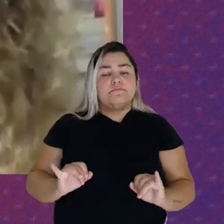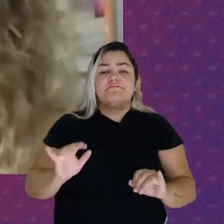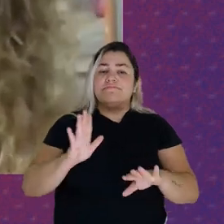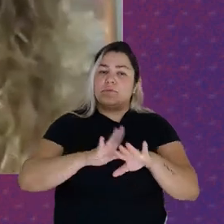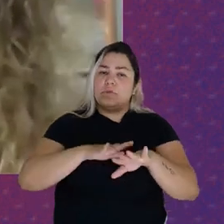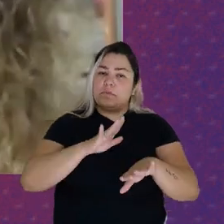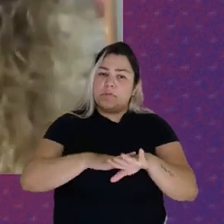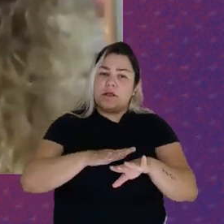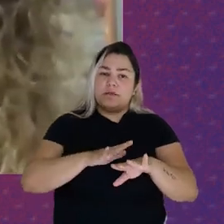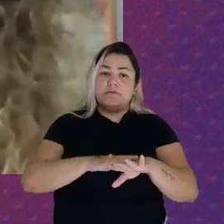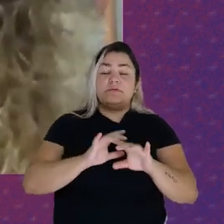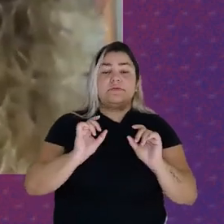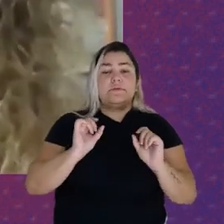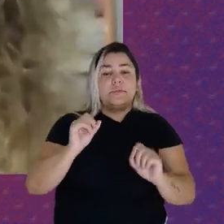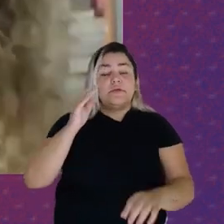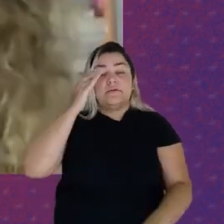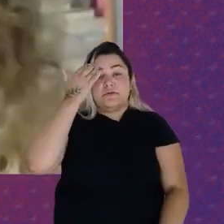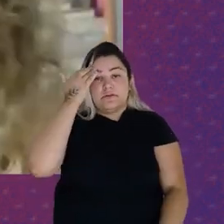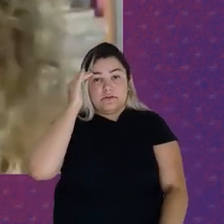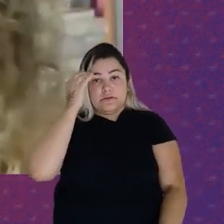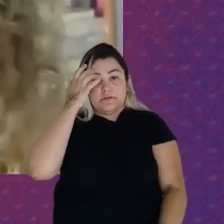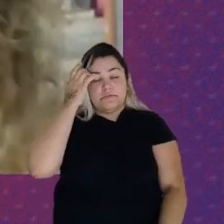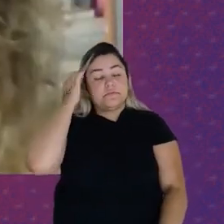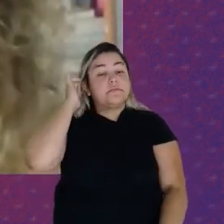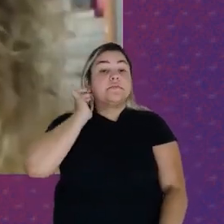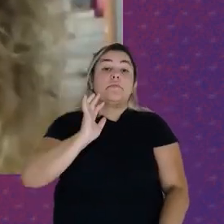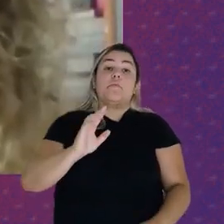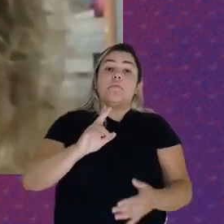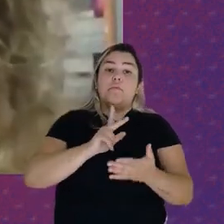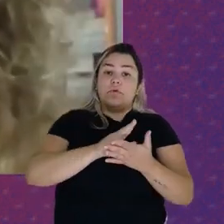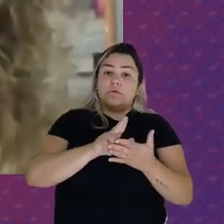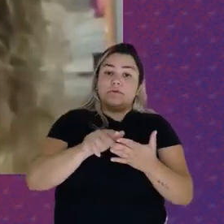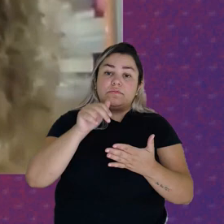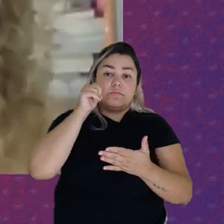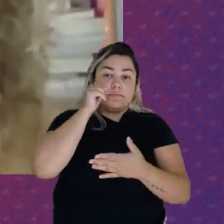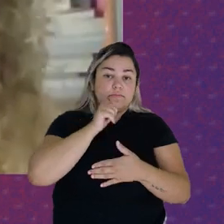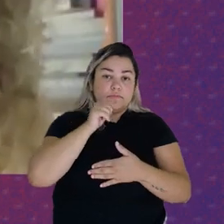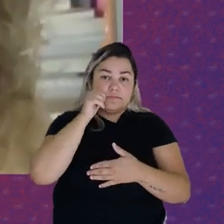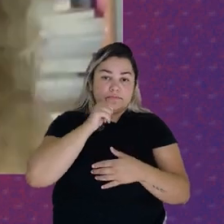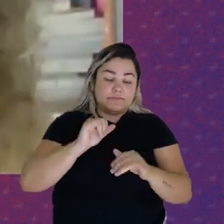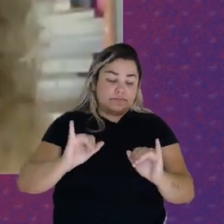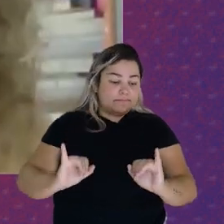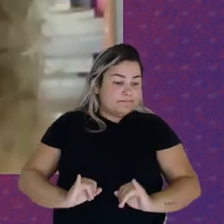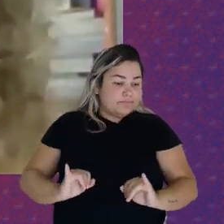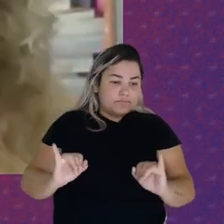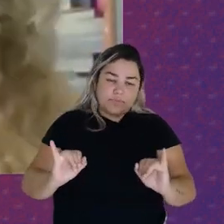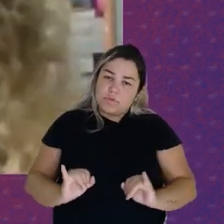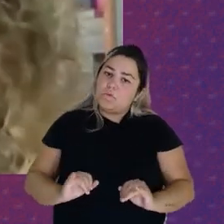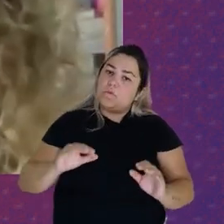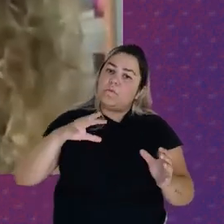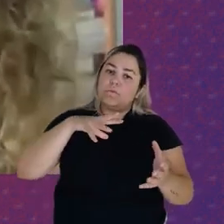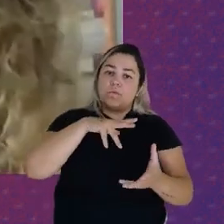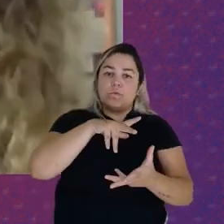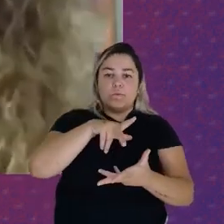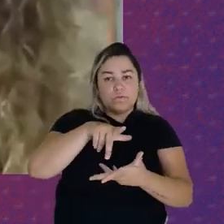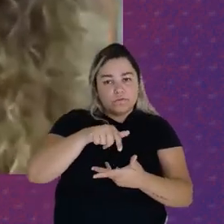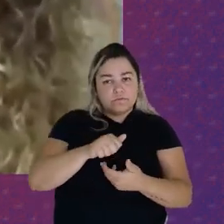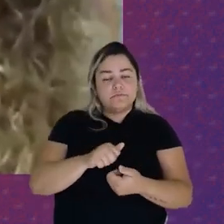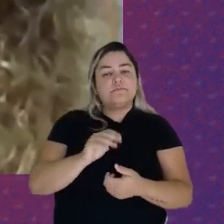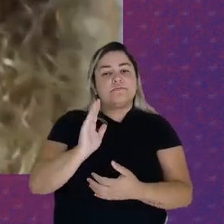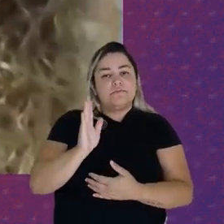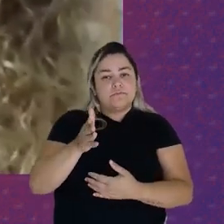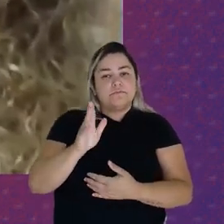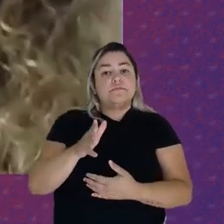mais, entendendo que muitas mulheres estavam sofrendo isso no Brasil inteiro. A gente viu uma onda. O Partido